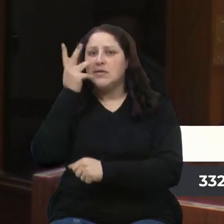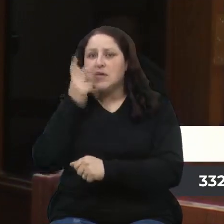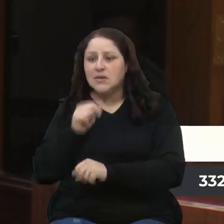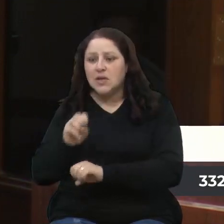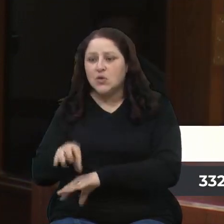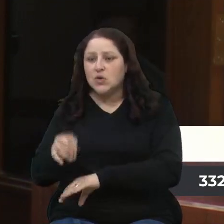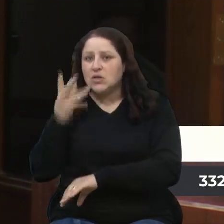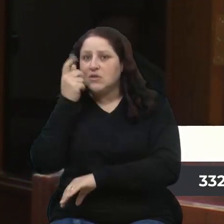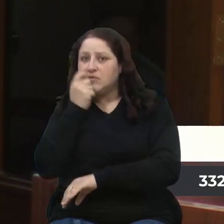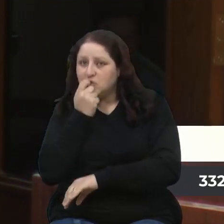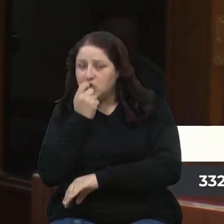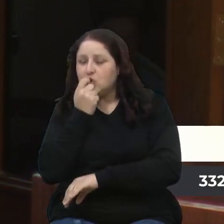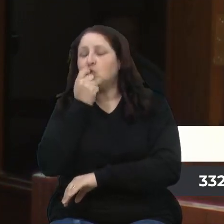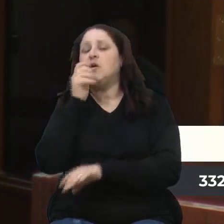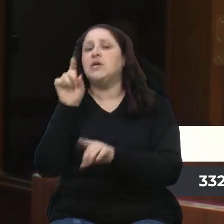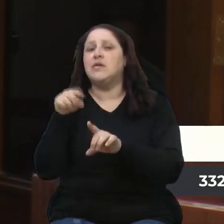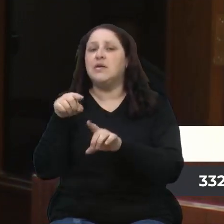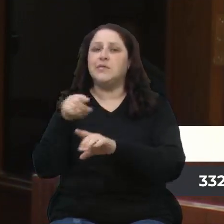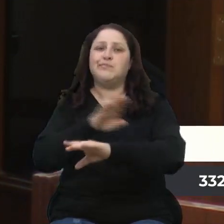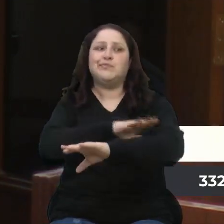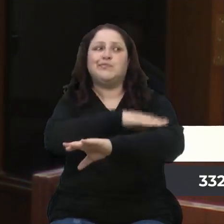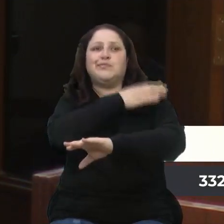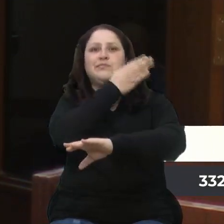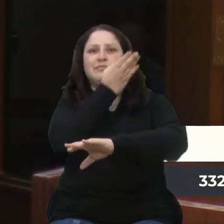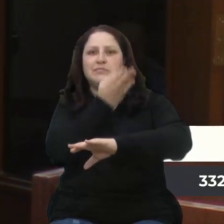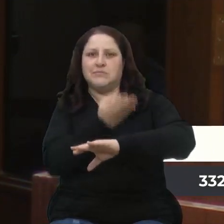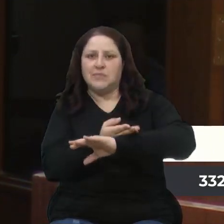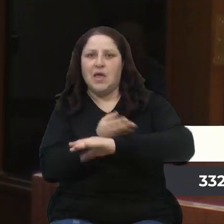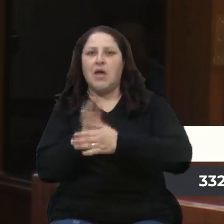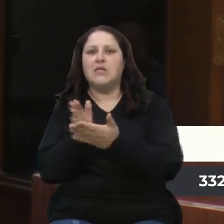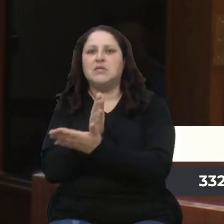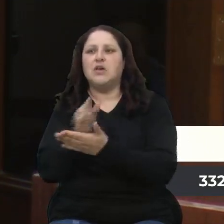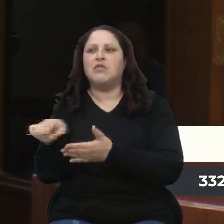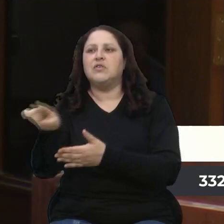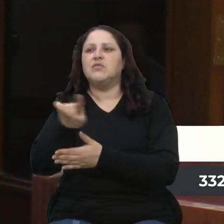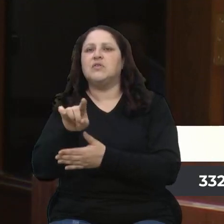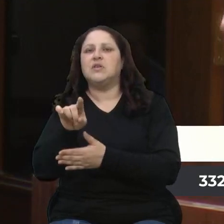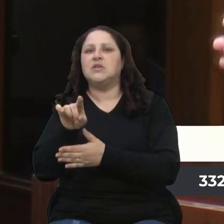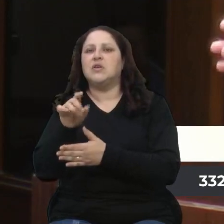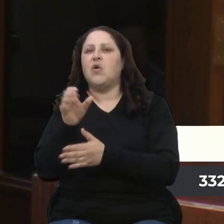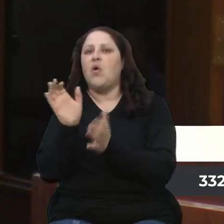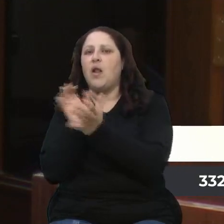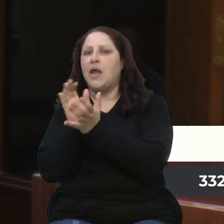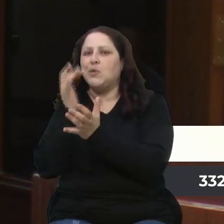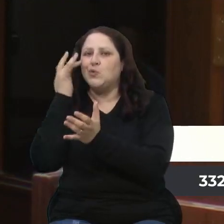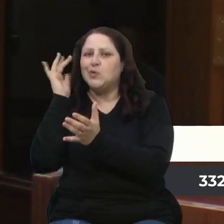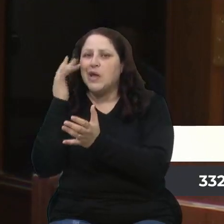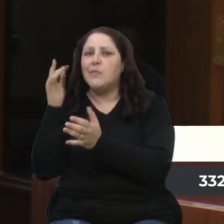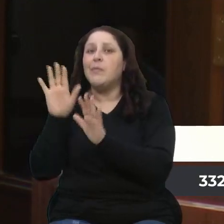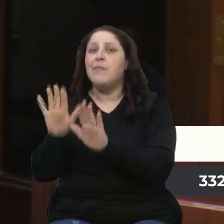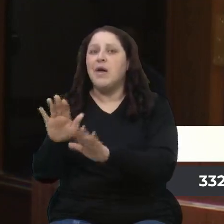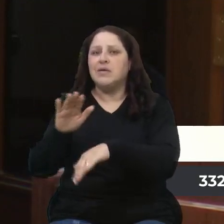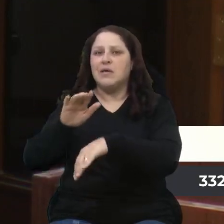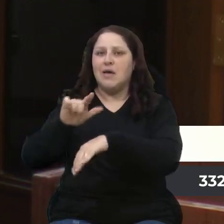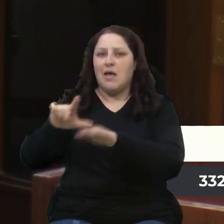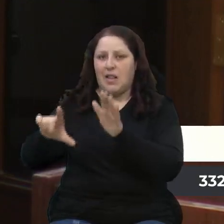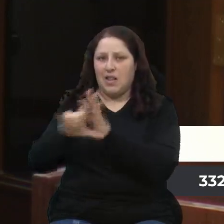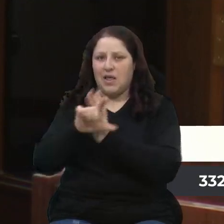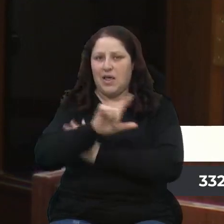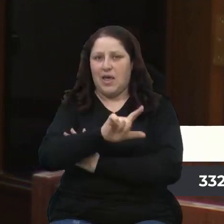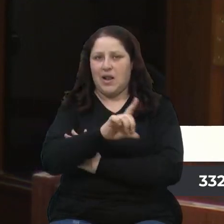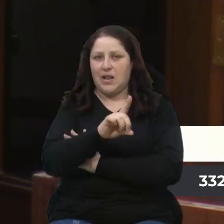no diurno, e aqui talvez muitos colegas não saibam, quando a lei, a LDB, mudou, estabelecendo